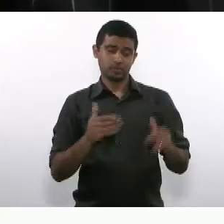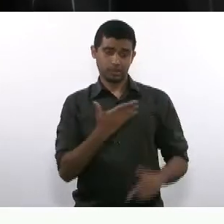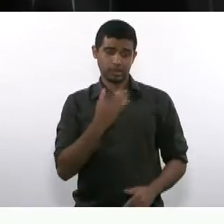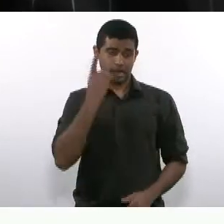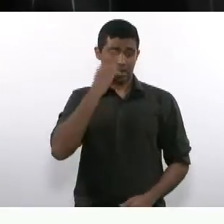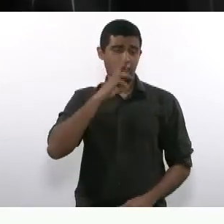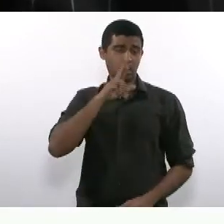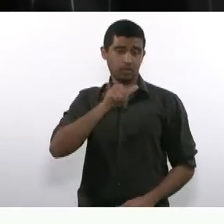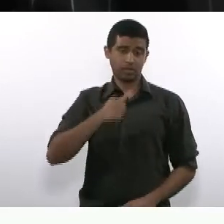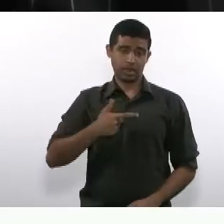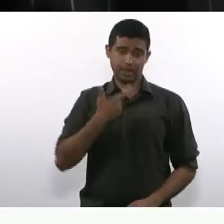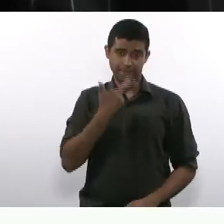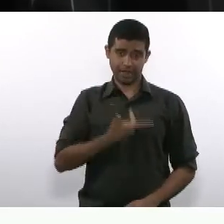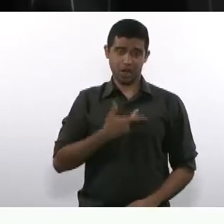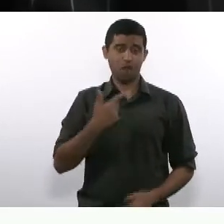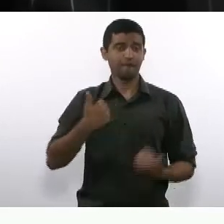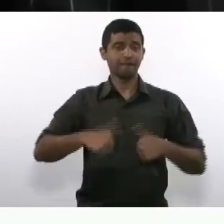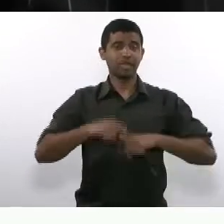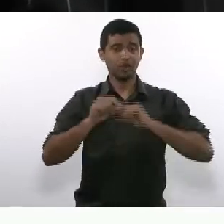mencionou.